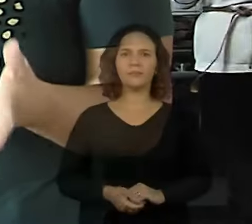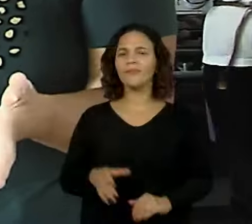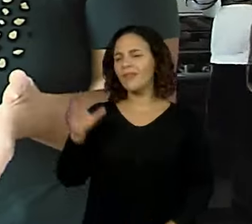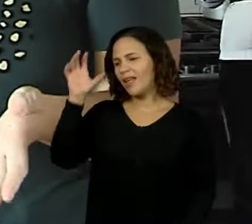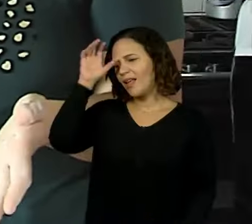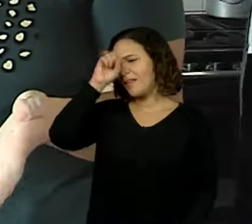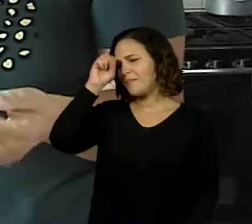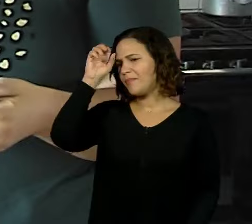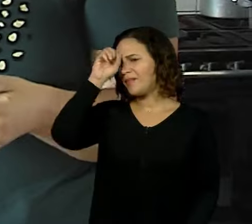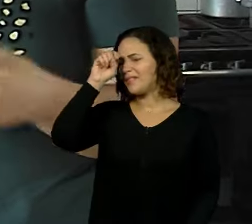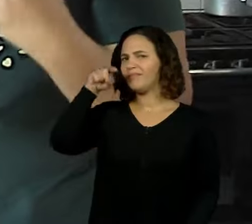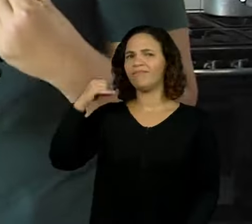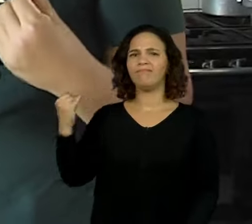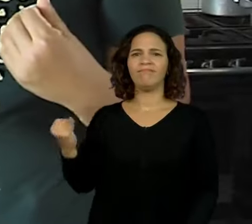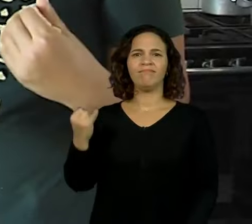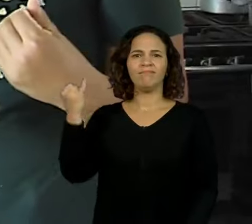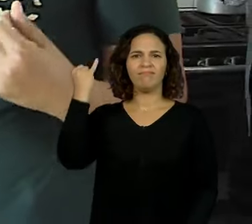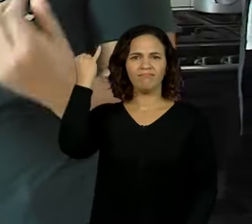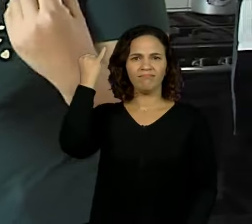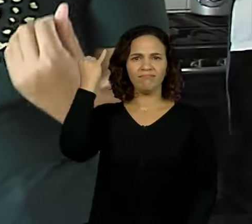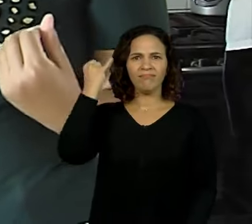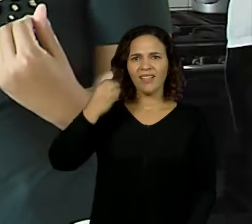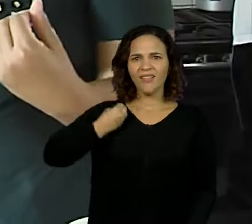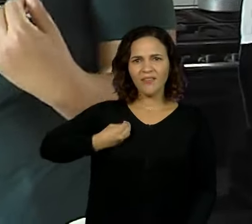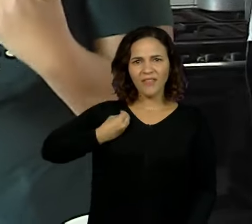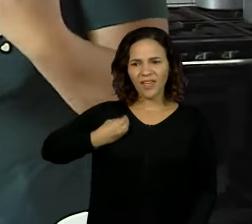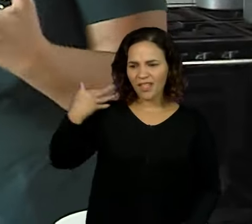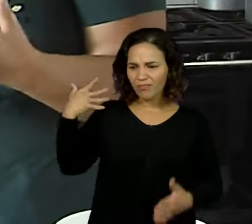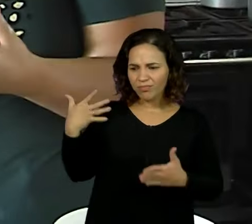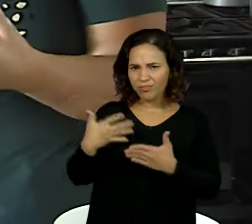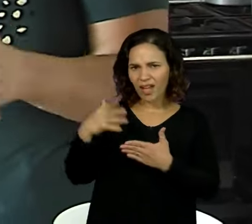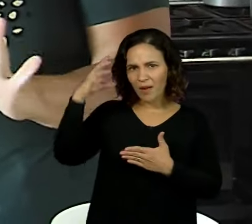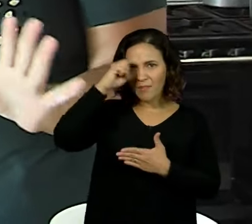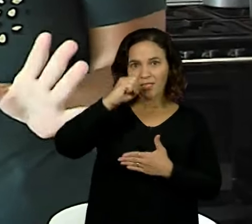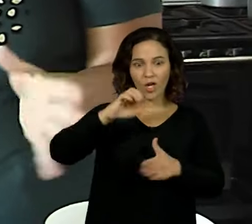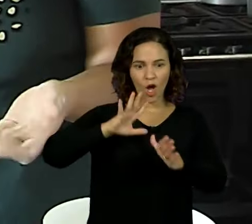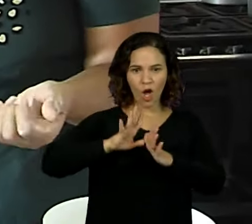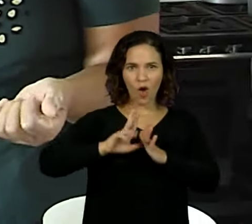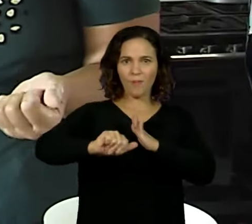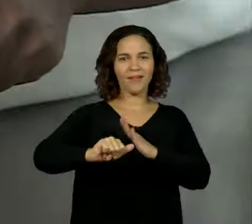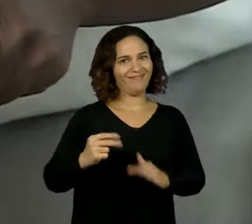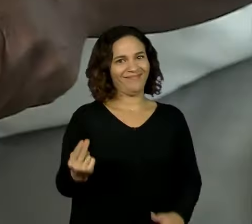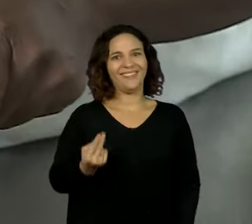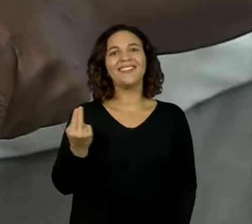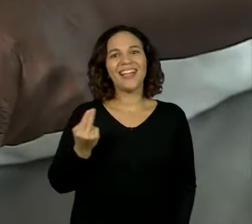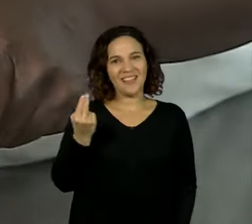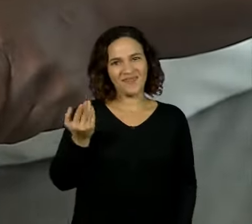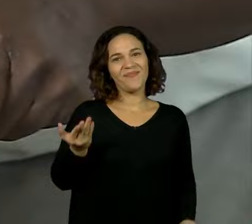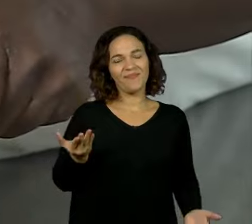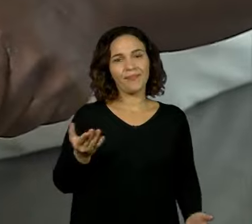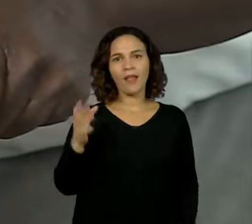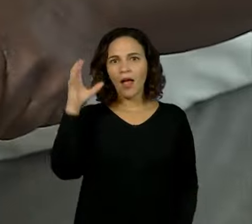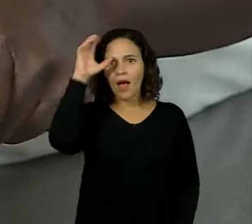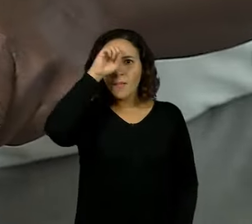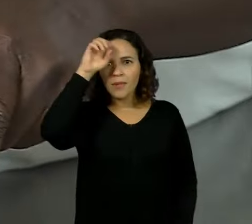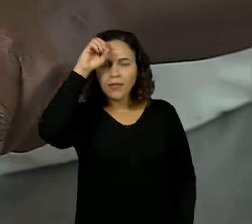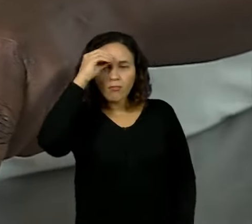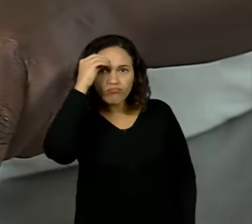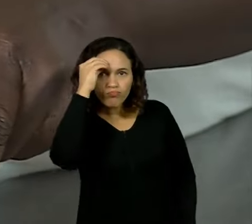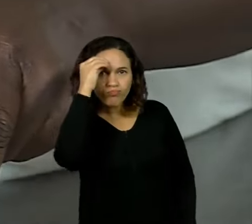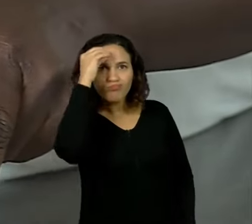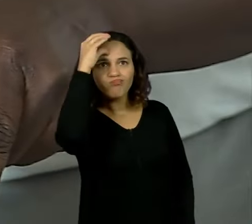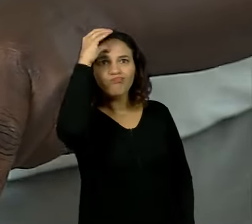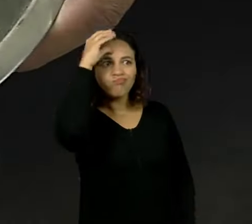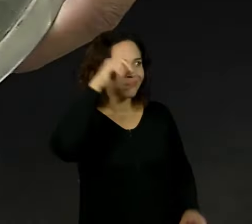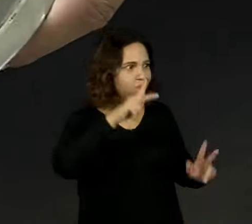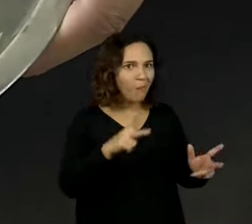Aprendizado é tudo, né? Tudo que a gente aprende fica pra gente. Ninguém pode tirar o que a gente aprende da gente. Aprendizado que, como você já deve